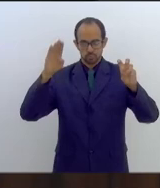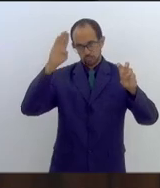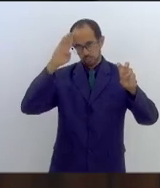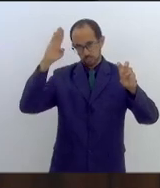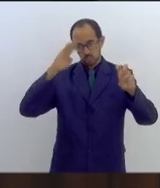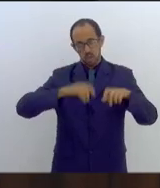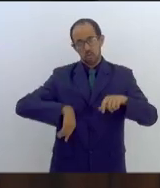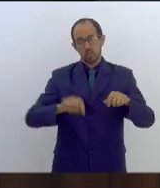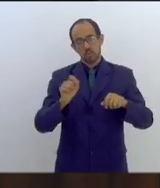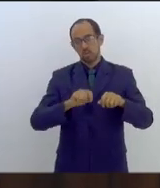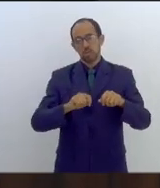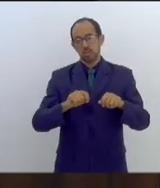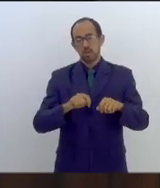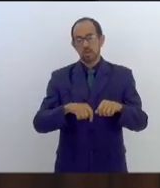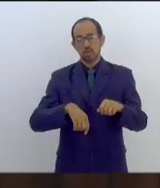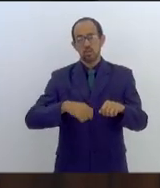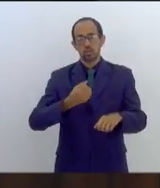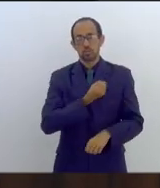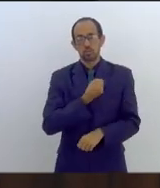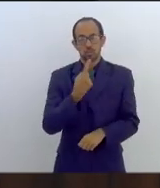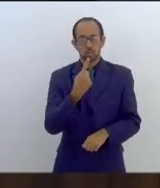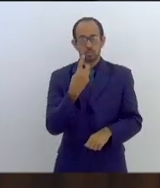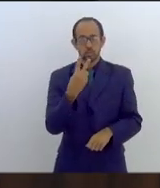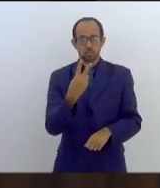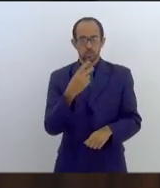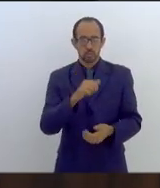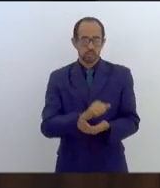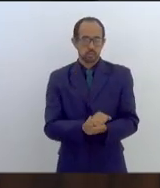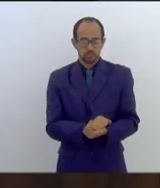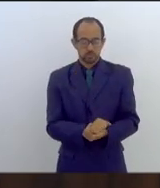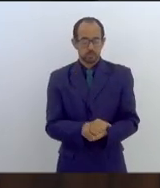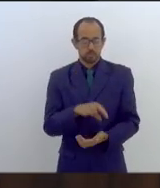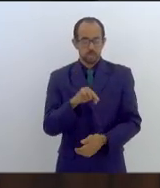e 2. Relator, deputado Marcelo Dino.